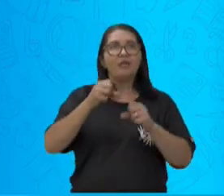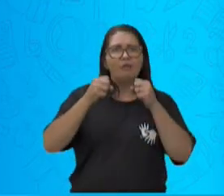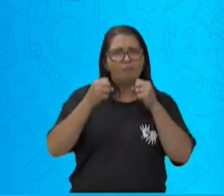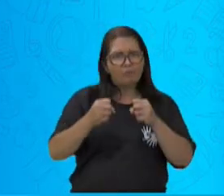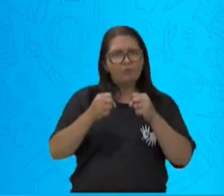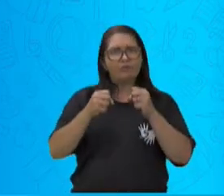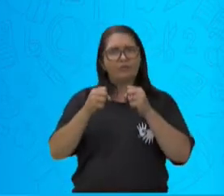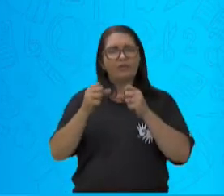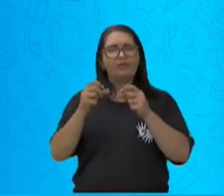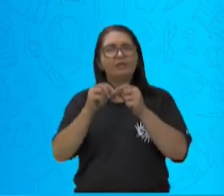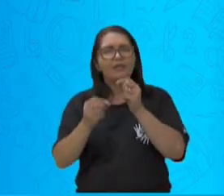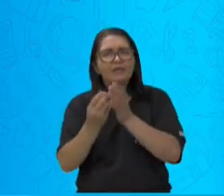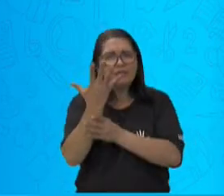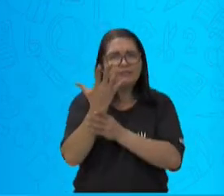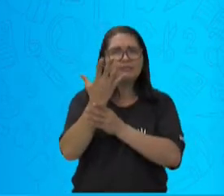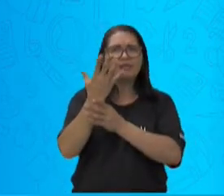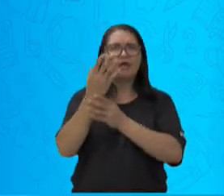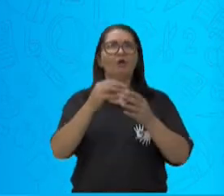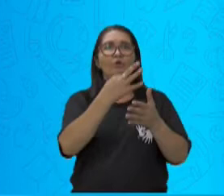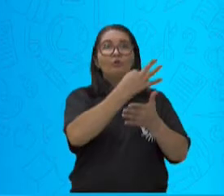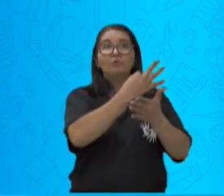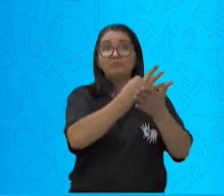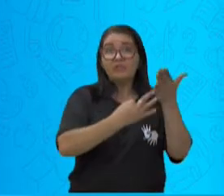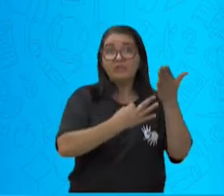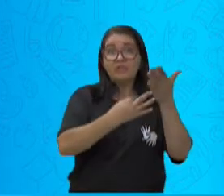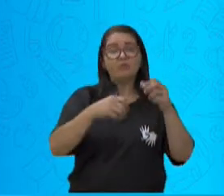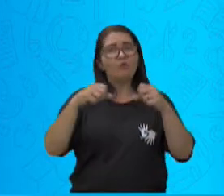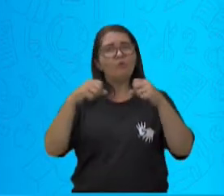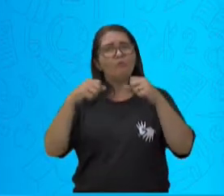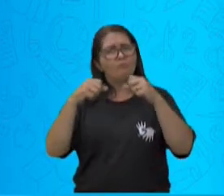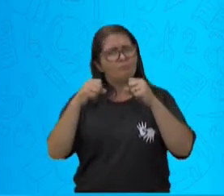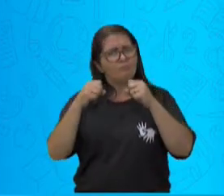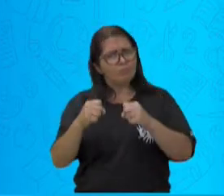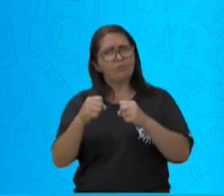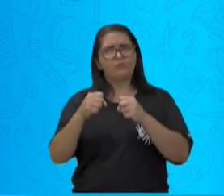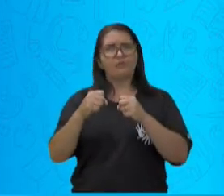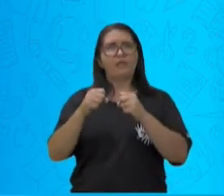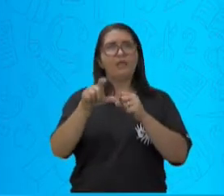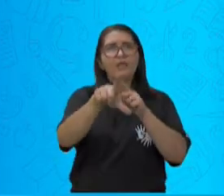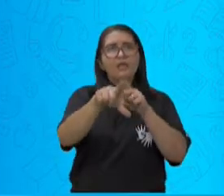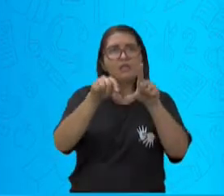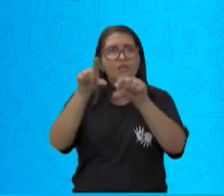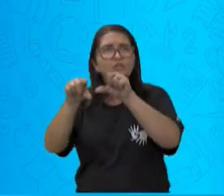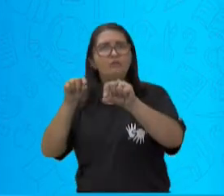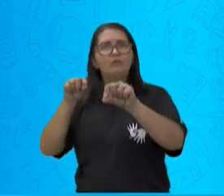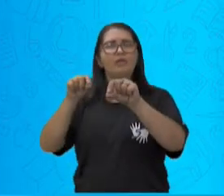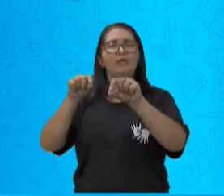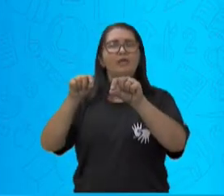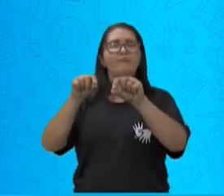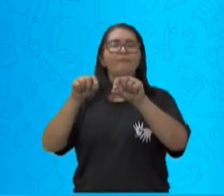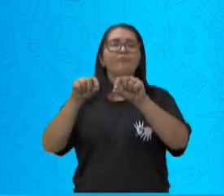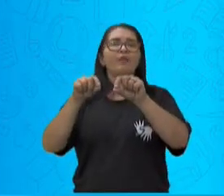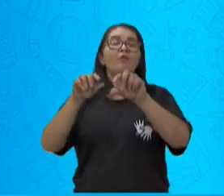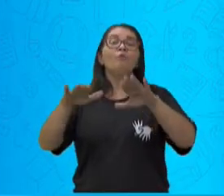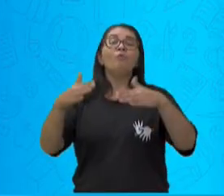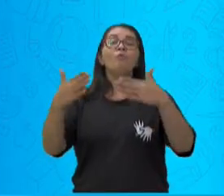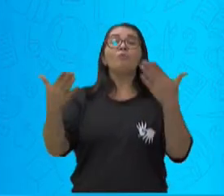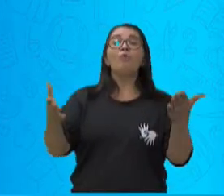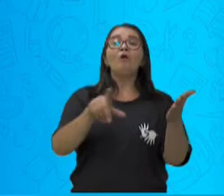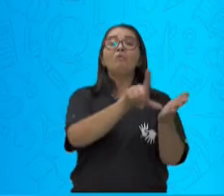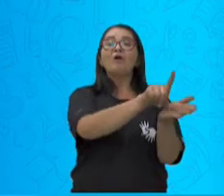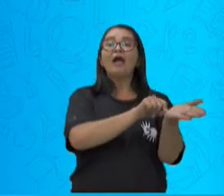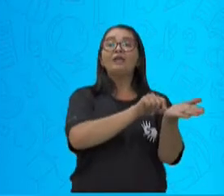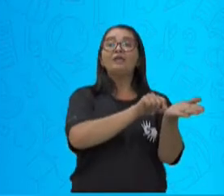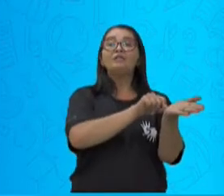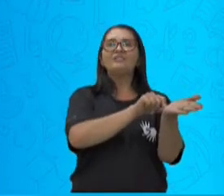prêmios: a assinatura anual de uma revista adequada ao universo escolar ou das artes, ou